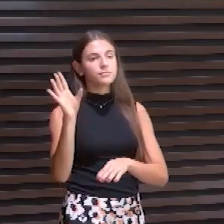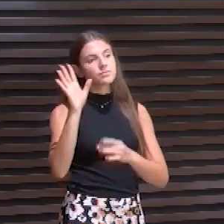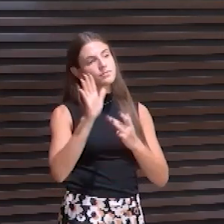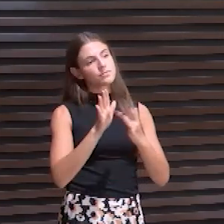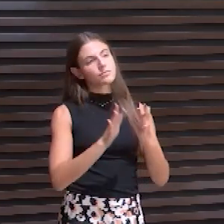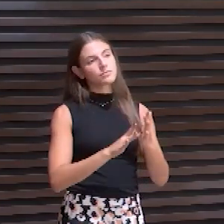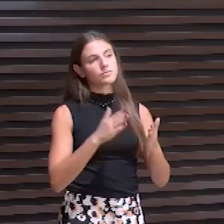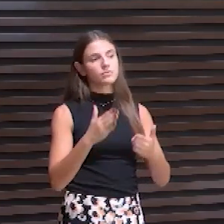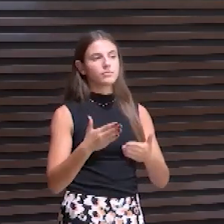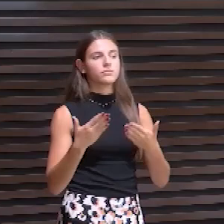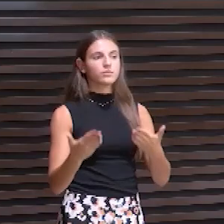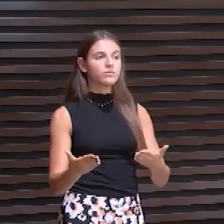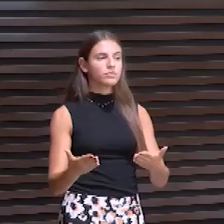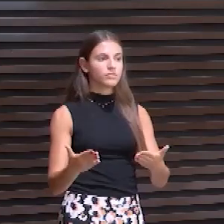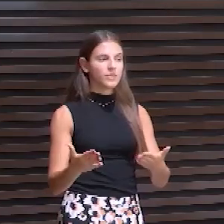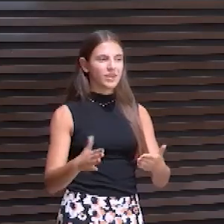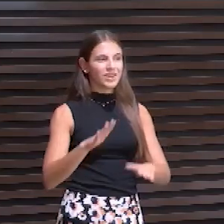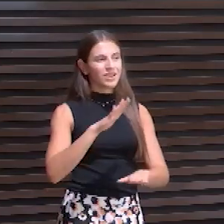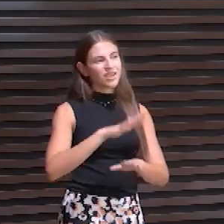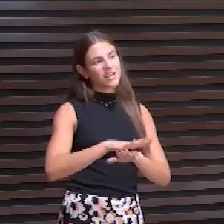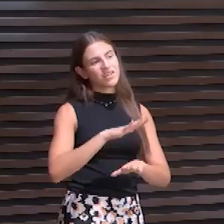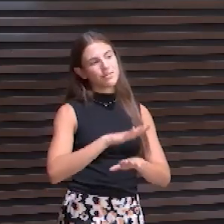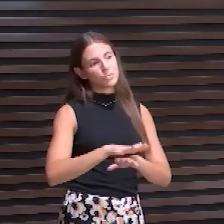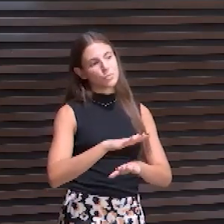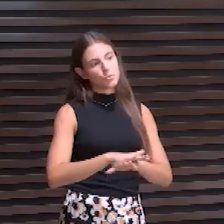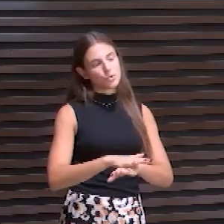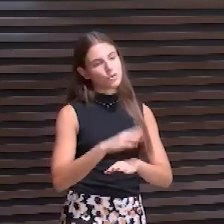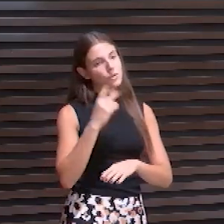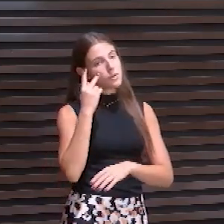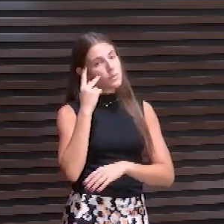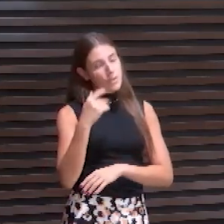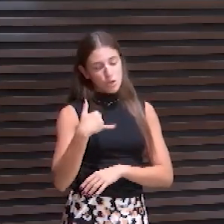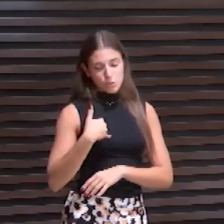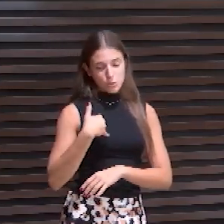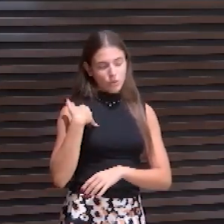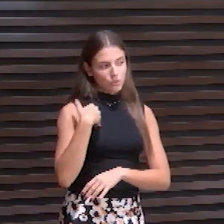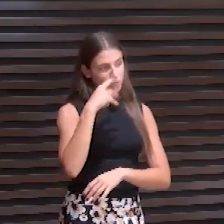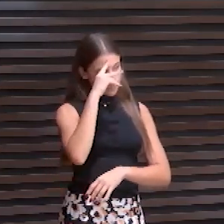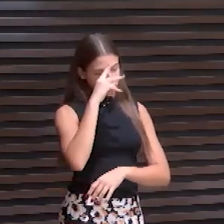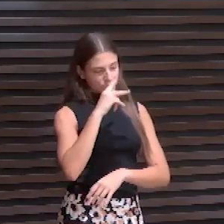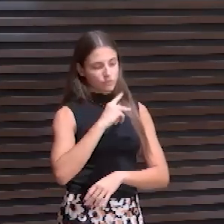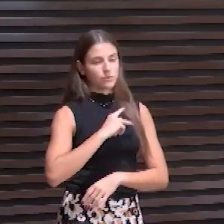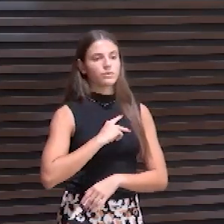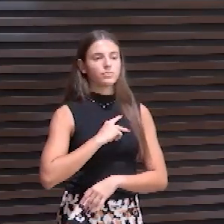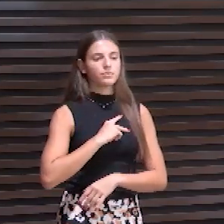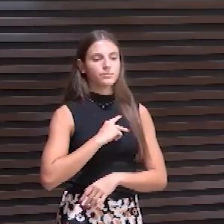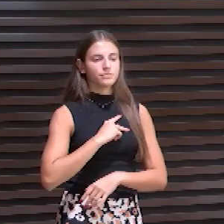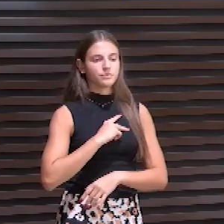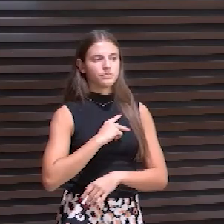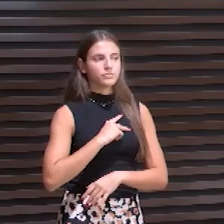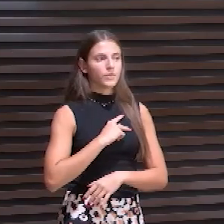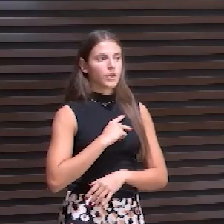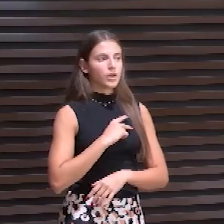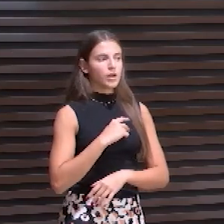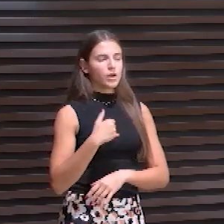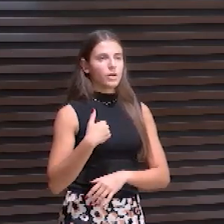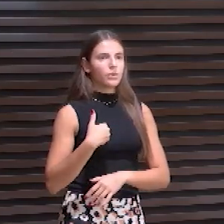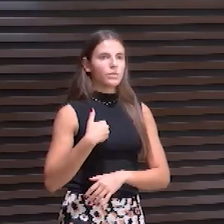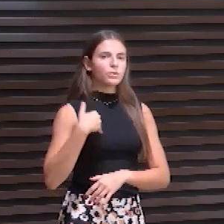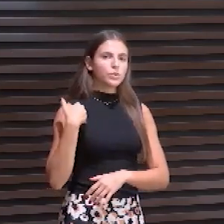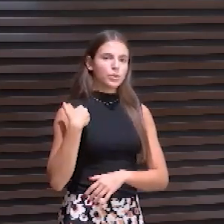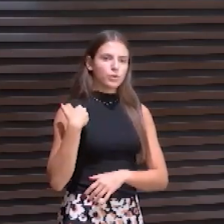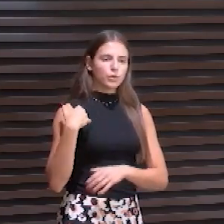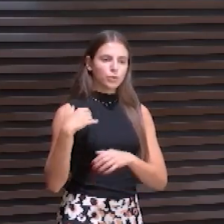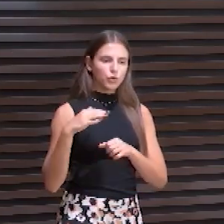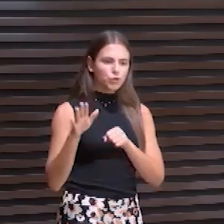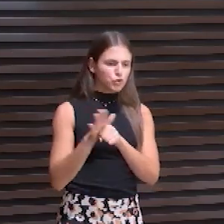foi demais para esse orgulho nacionalista deles, para esse orgulho autojustificador deles. Eles não